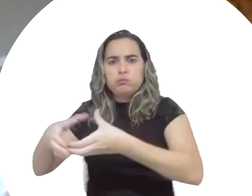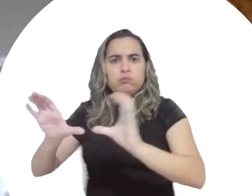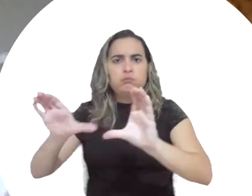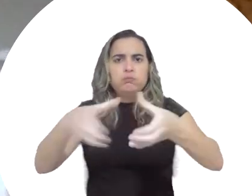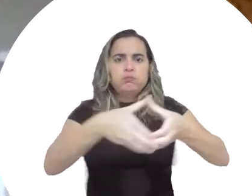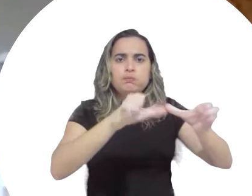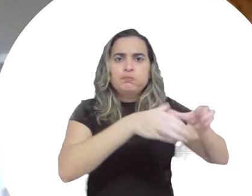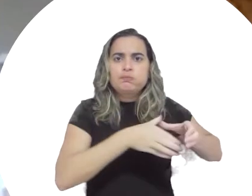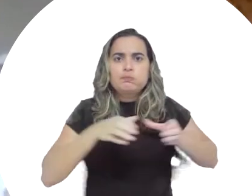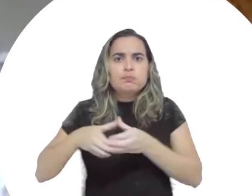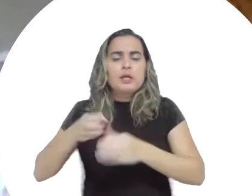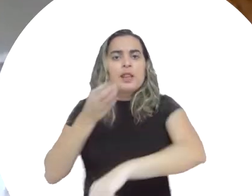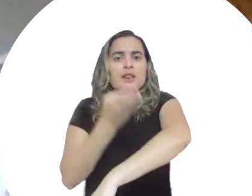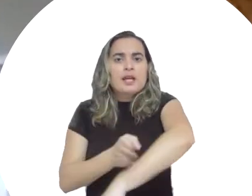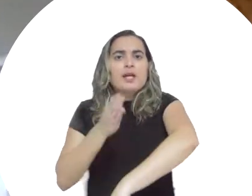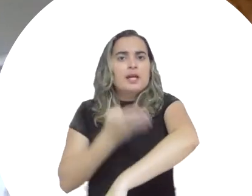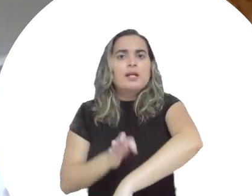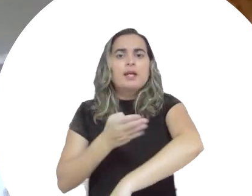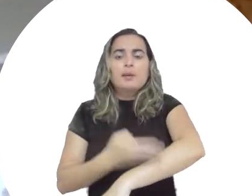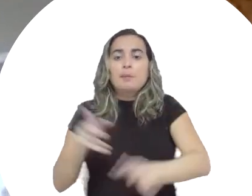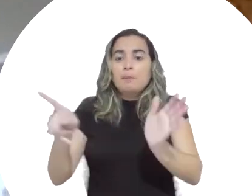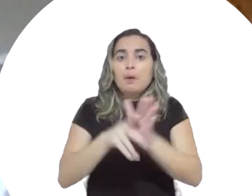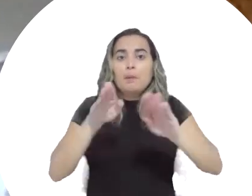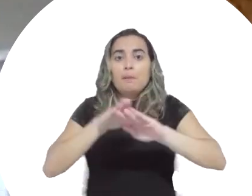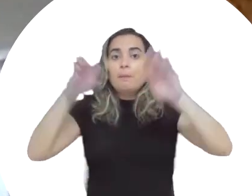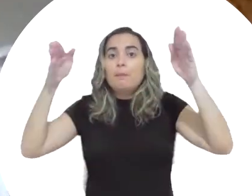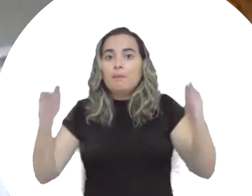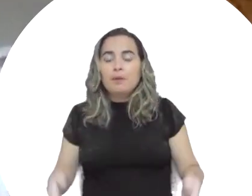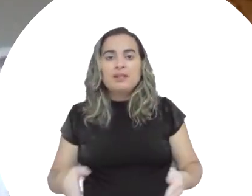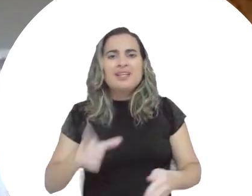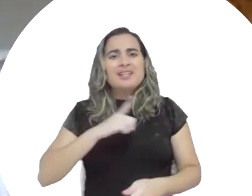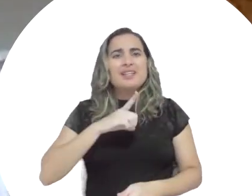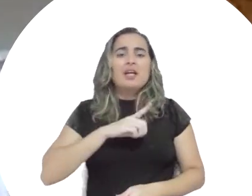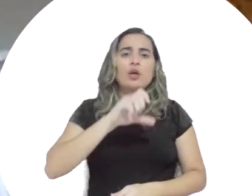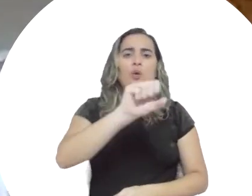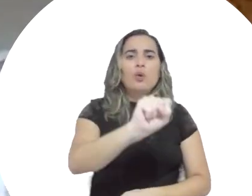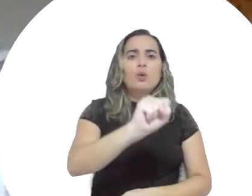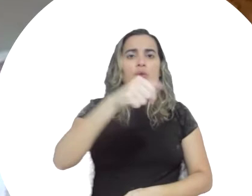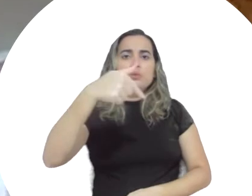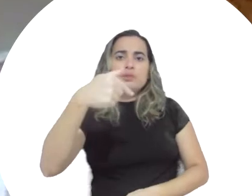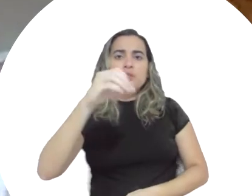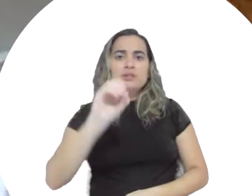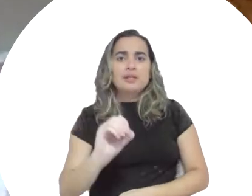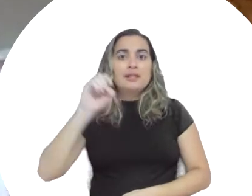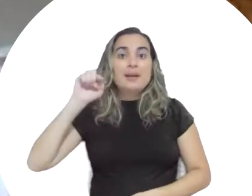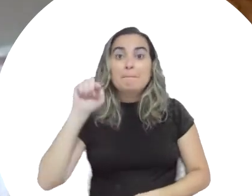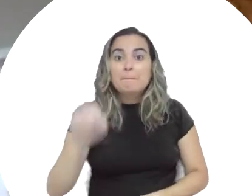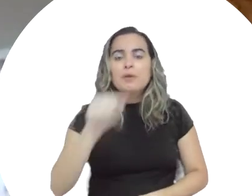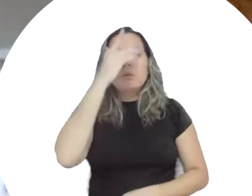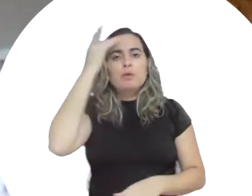turma de treinamento à distância para mais de 870